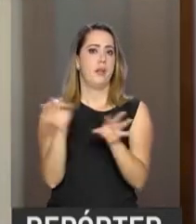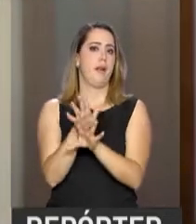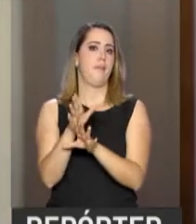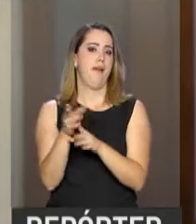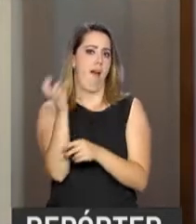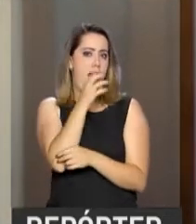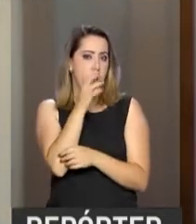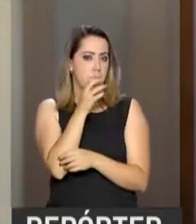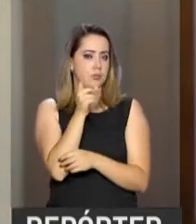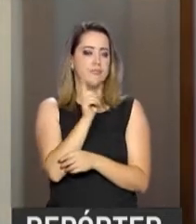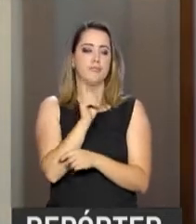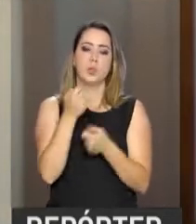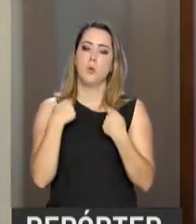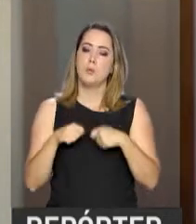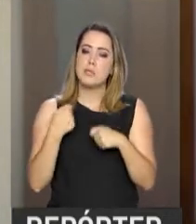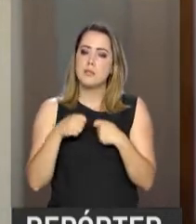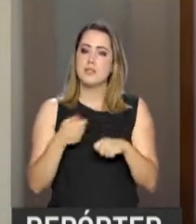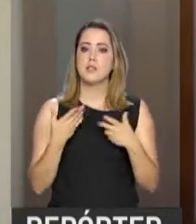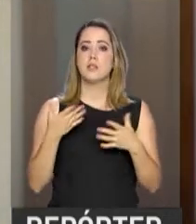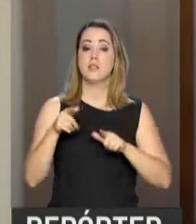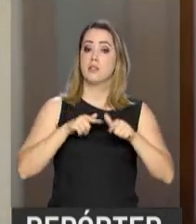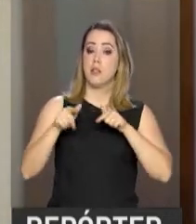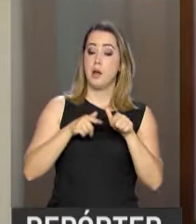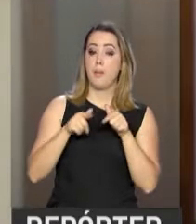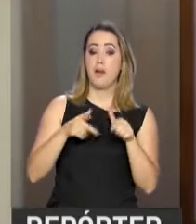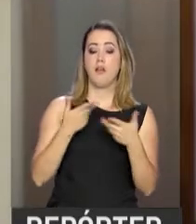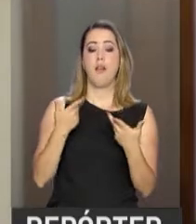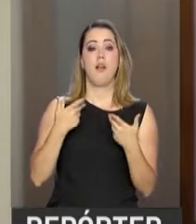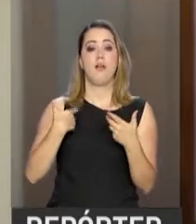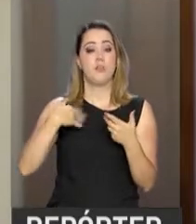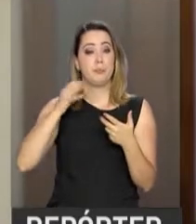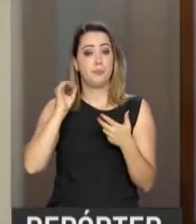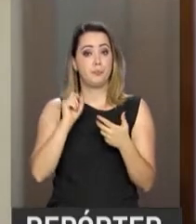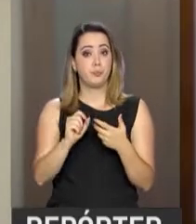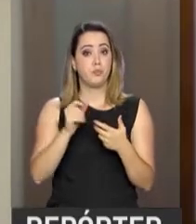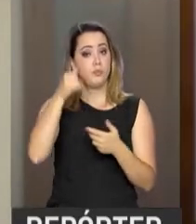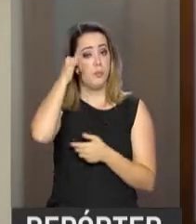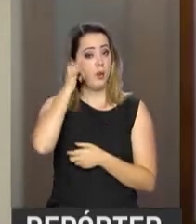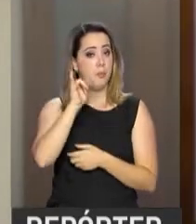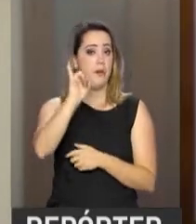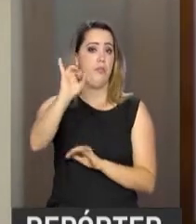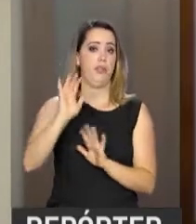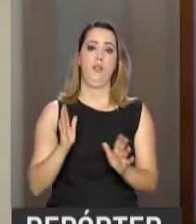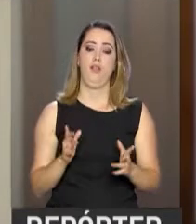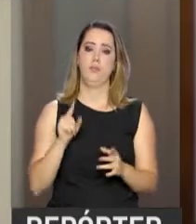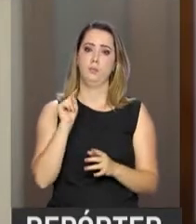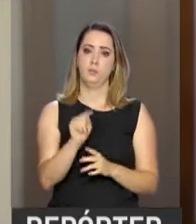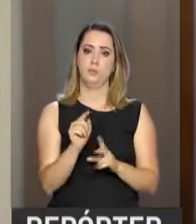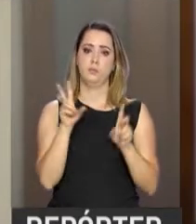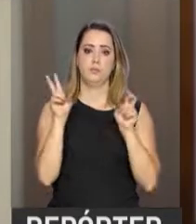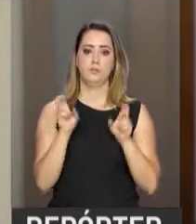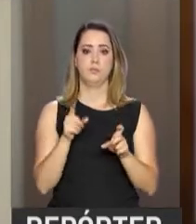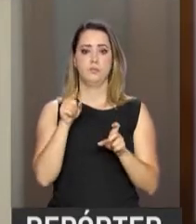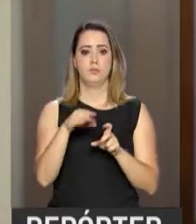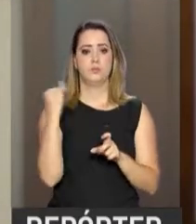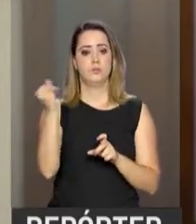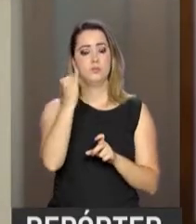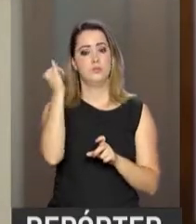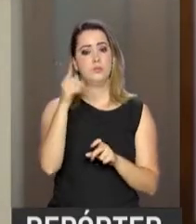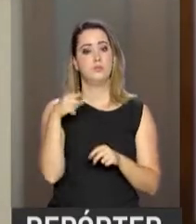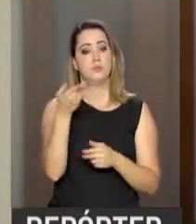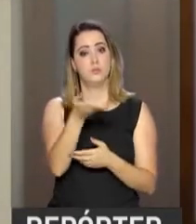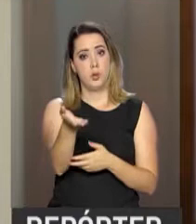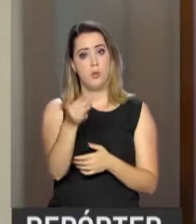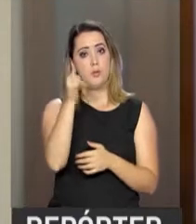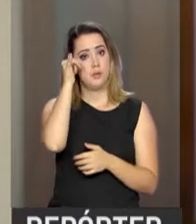então a gente adota procedimentos de defesa civil procedimentos de prevenção então nesse sentido ela é importantíssima para